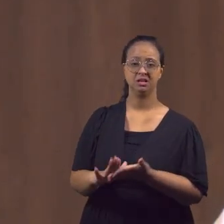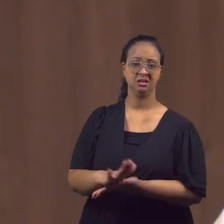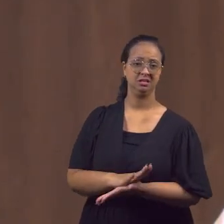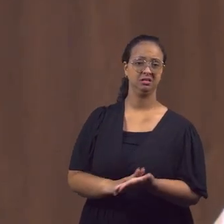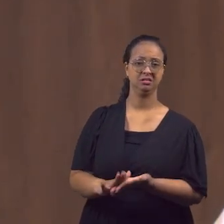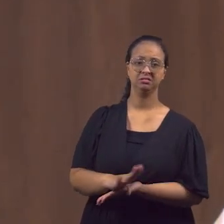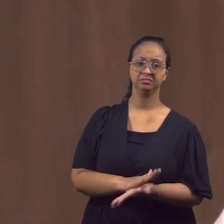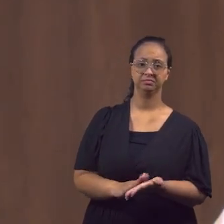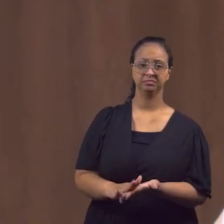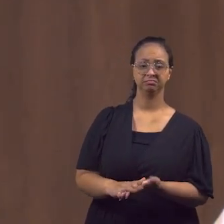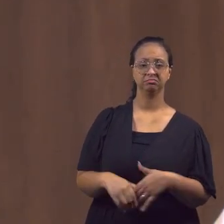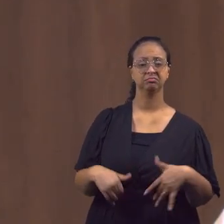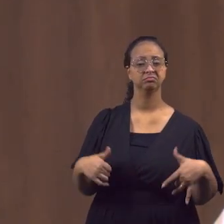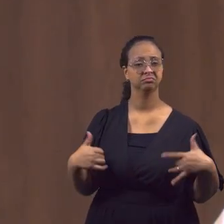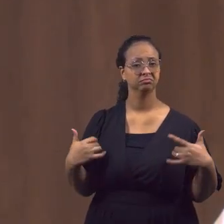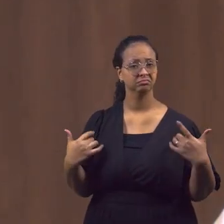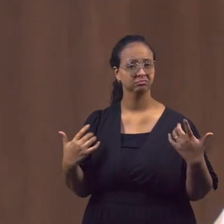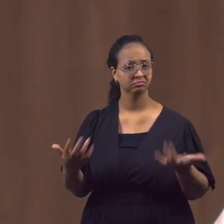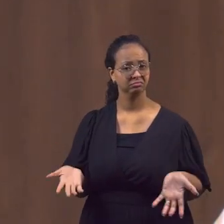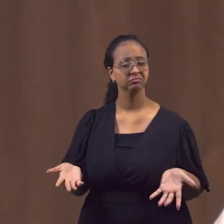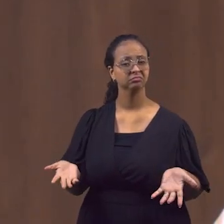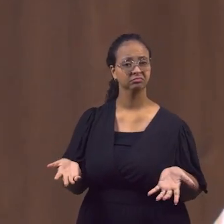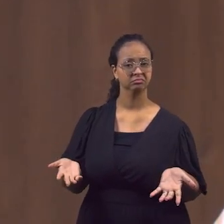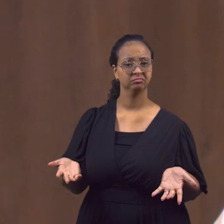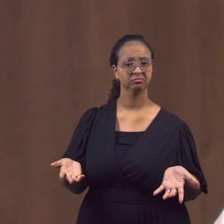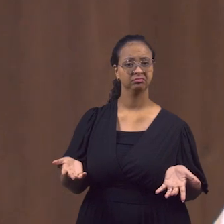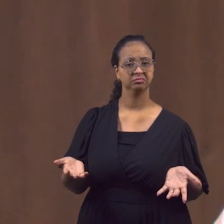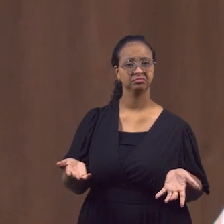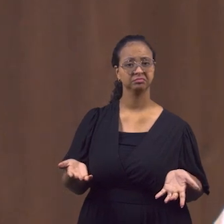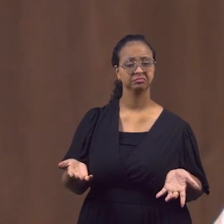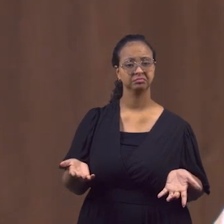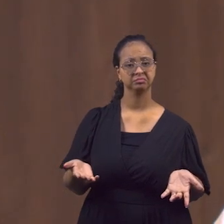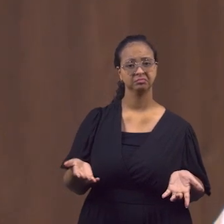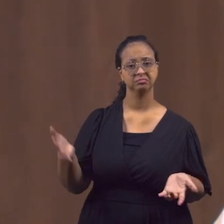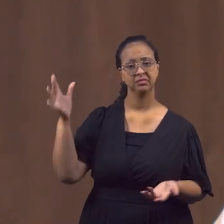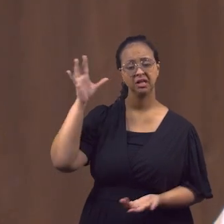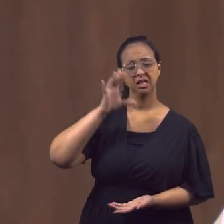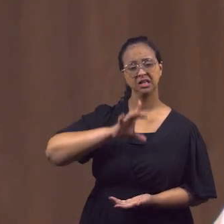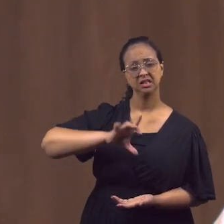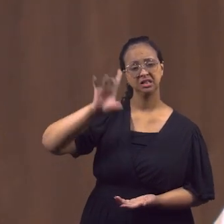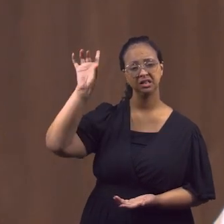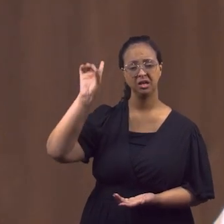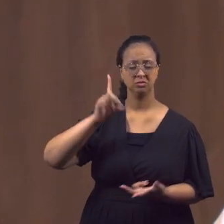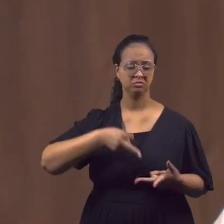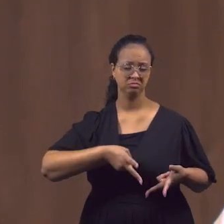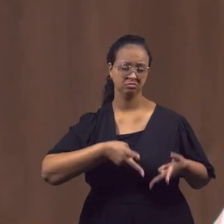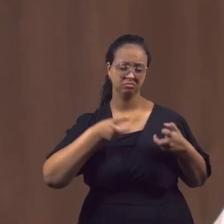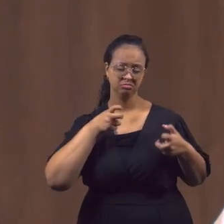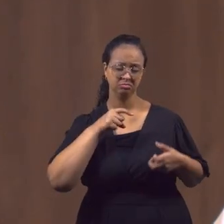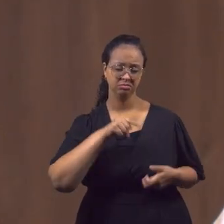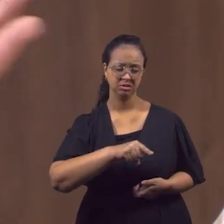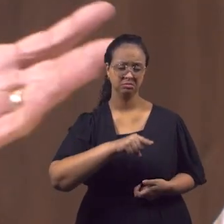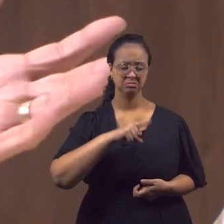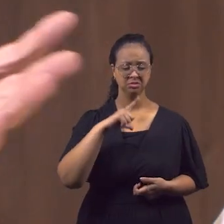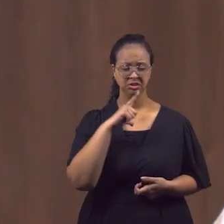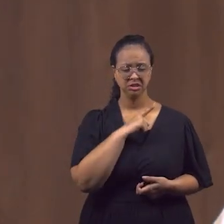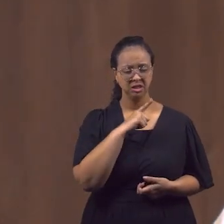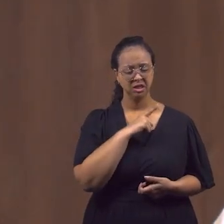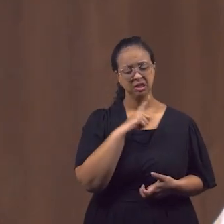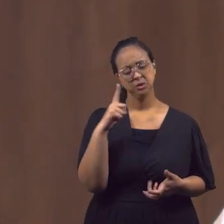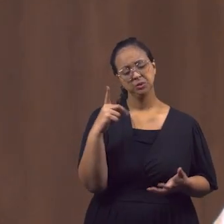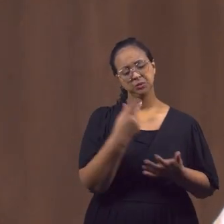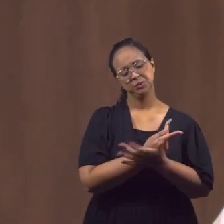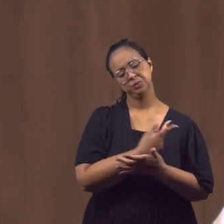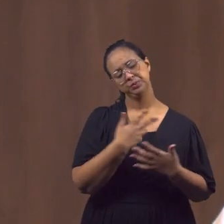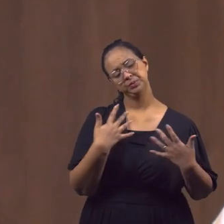merecedora de nada. Inclusive, Deus, ele viu aquela situação que ela, como o pastor